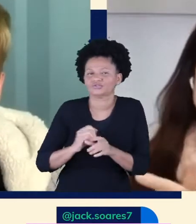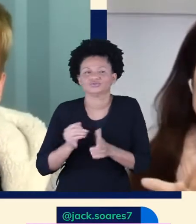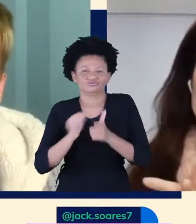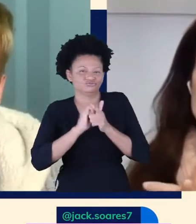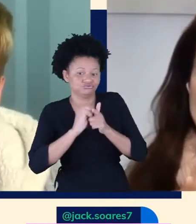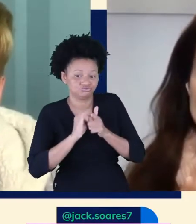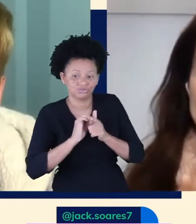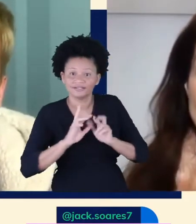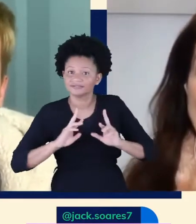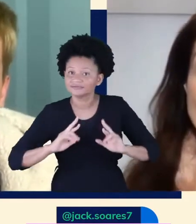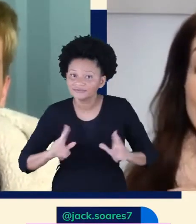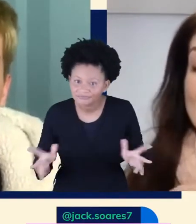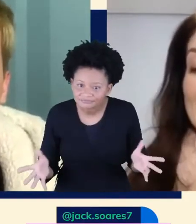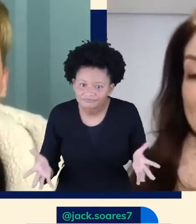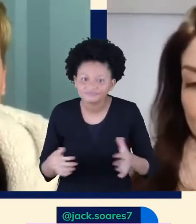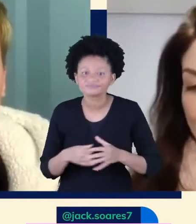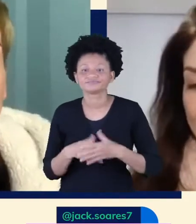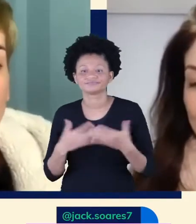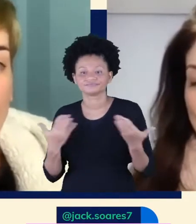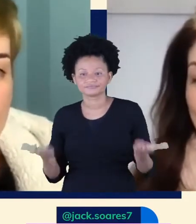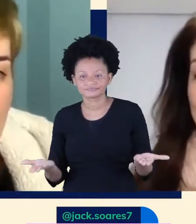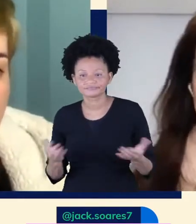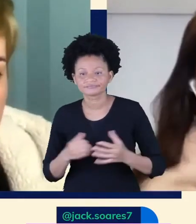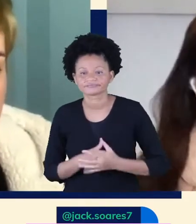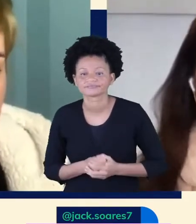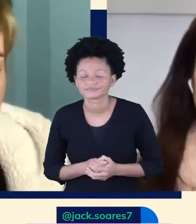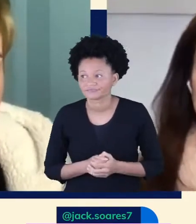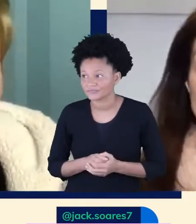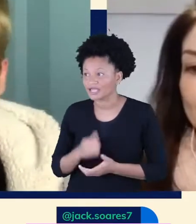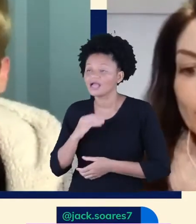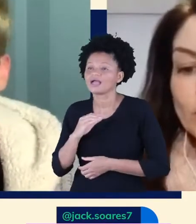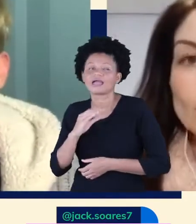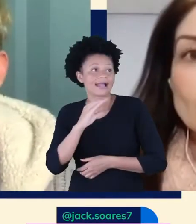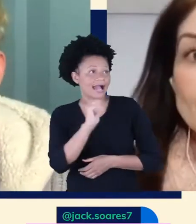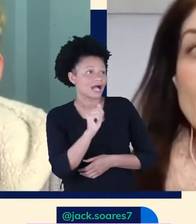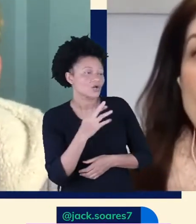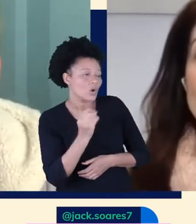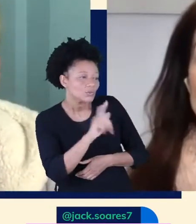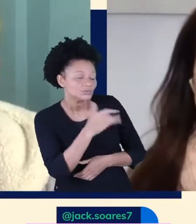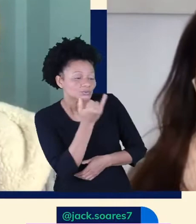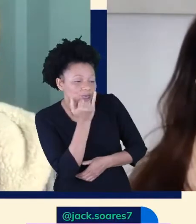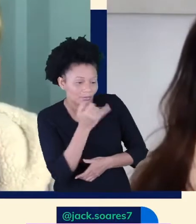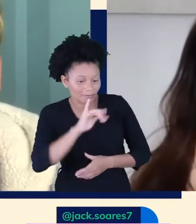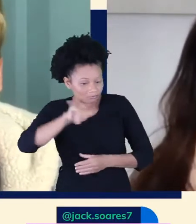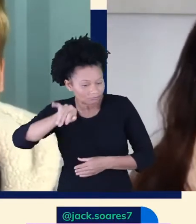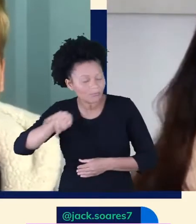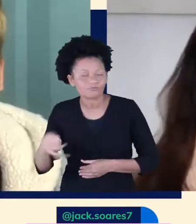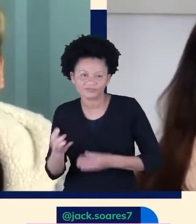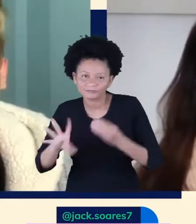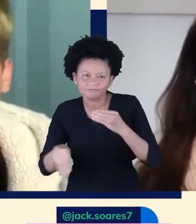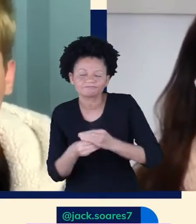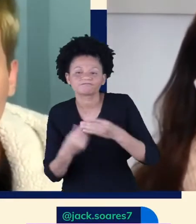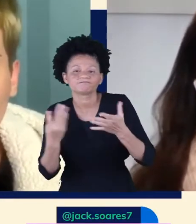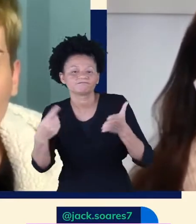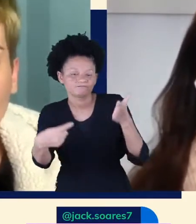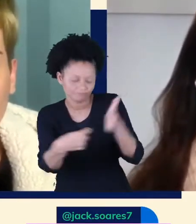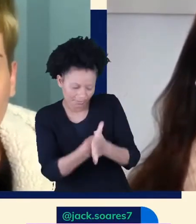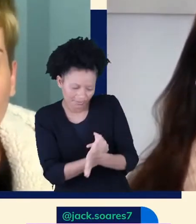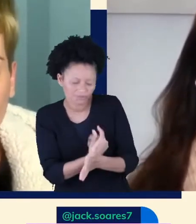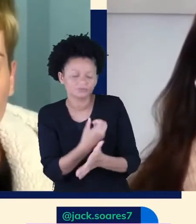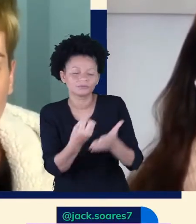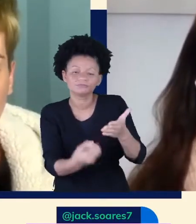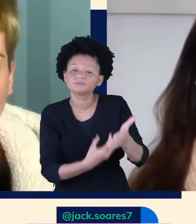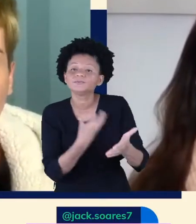faz em ambiente privado, tá? Nessa fase, então, a criança... Carol, desculpa te interromper. Vai lá. Aproveitar esse assunto. É uma pergunta que